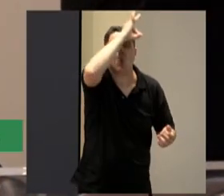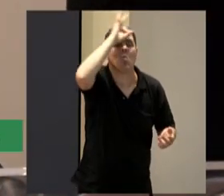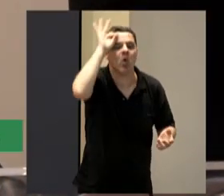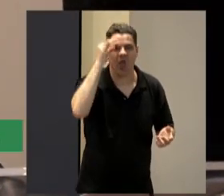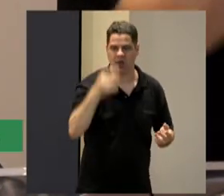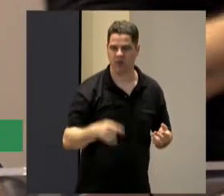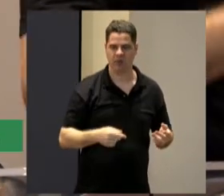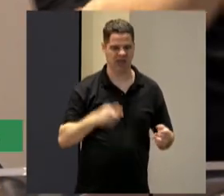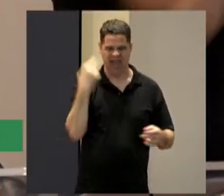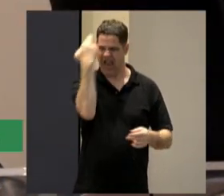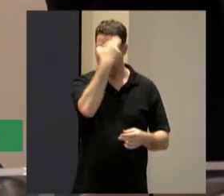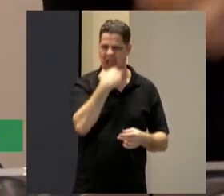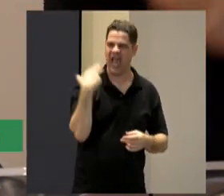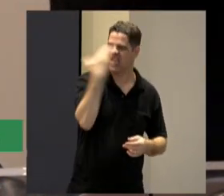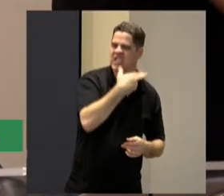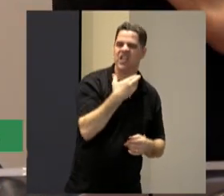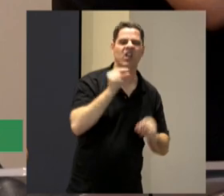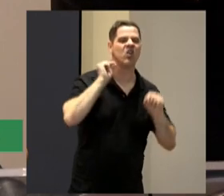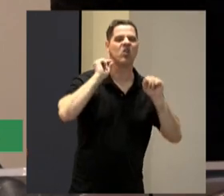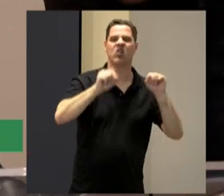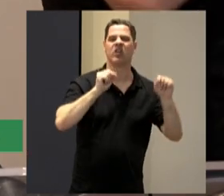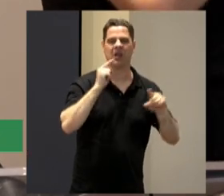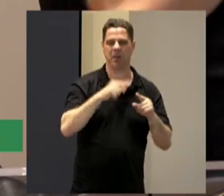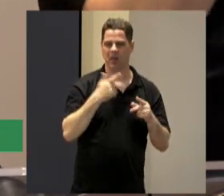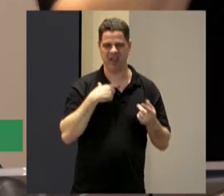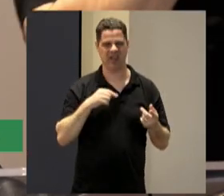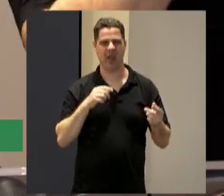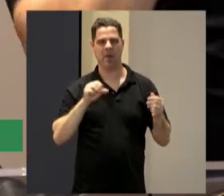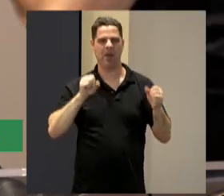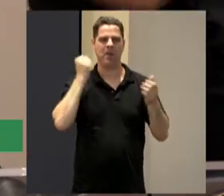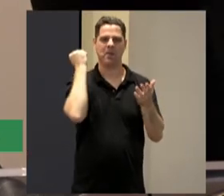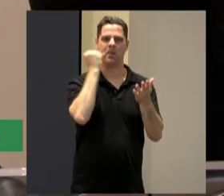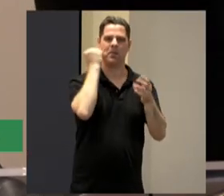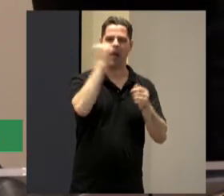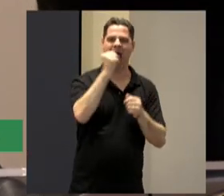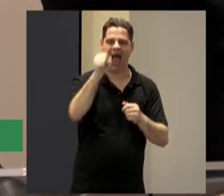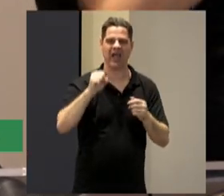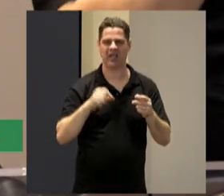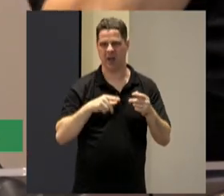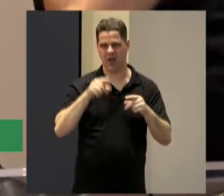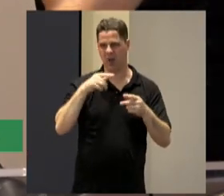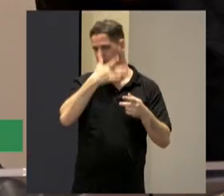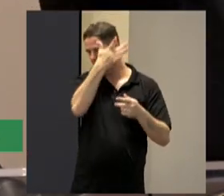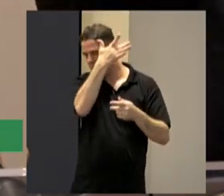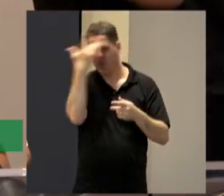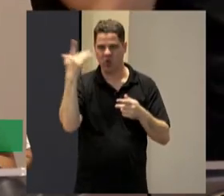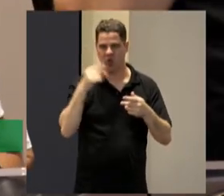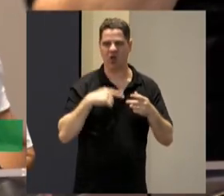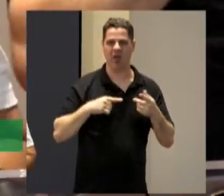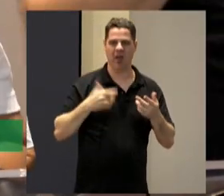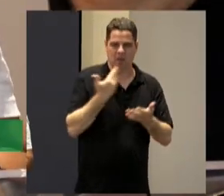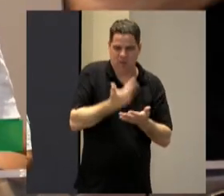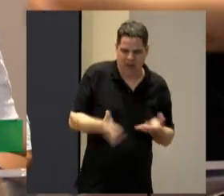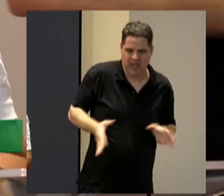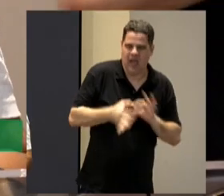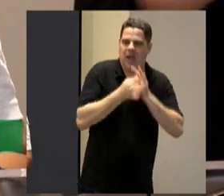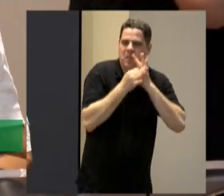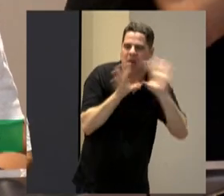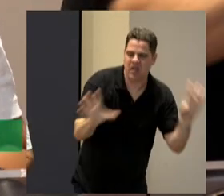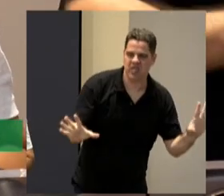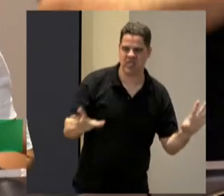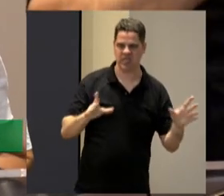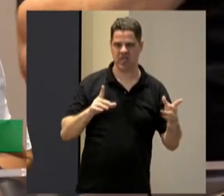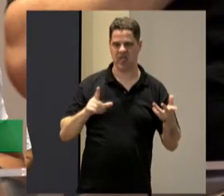Racismo é um manifesto genocida, que mata pessoas, matam alma, matam liberdades,